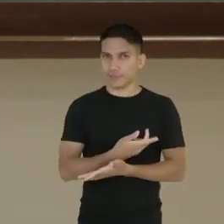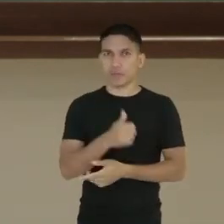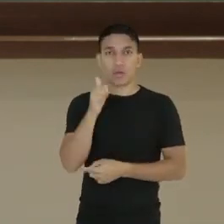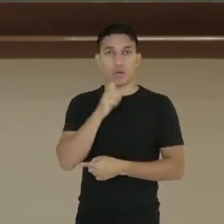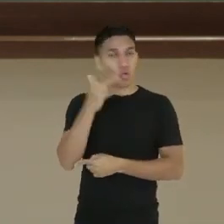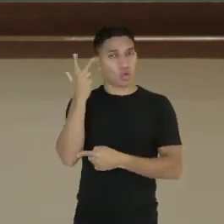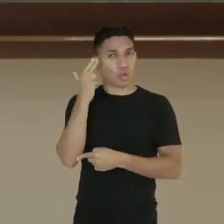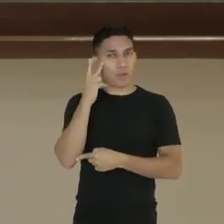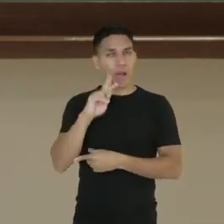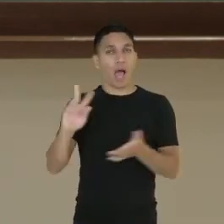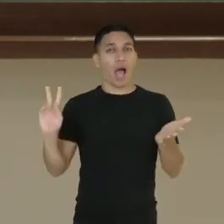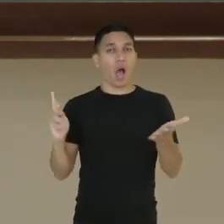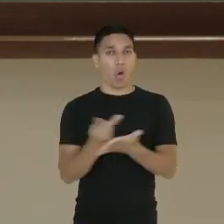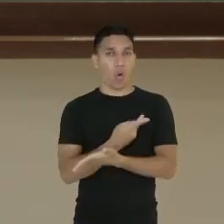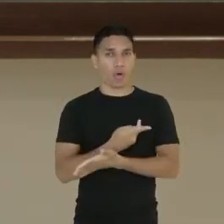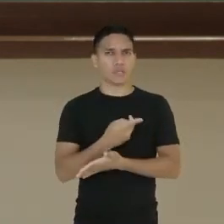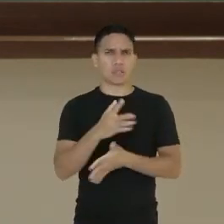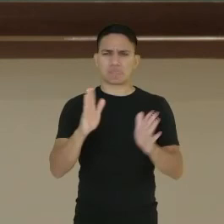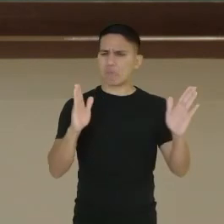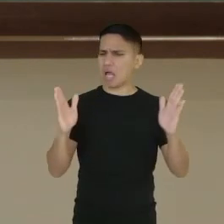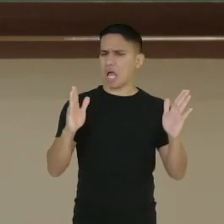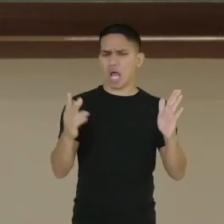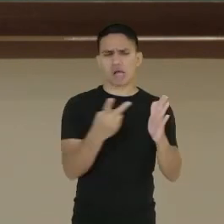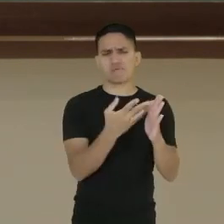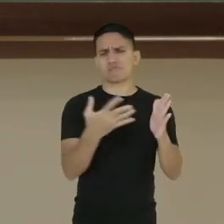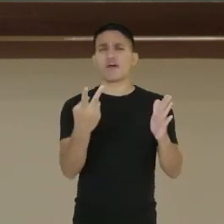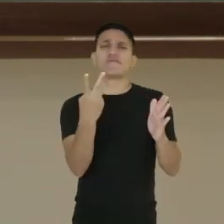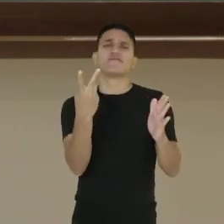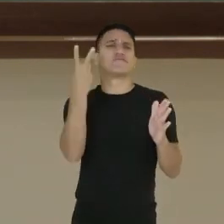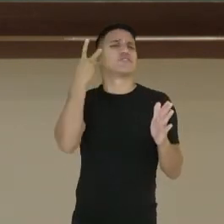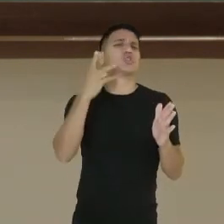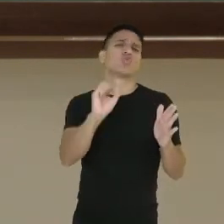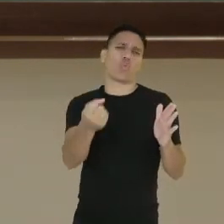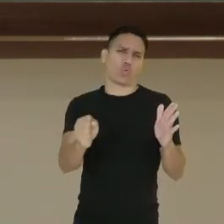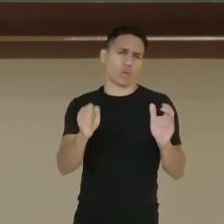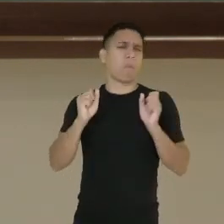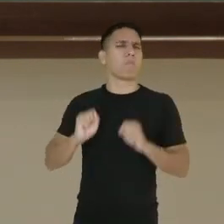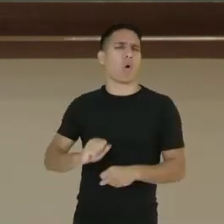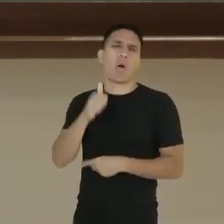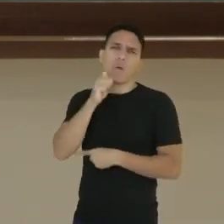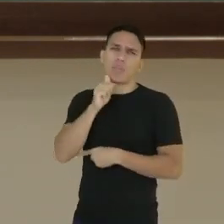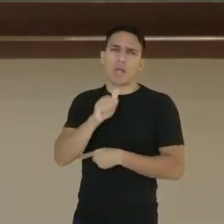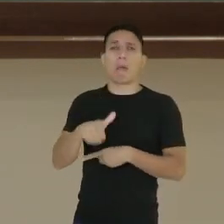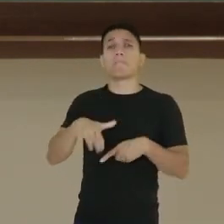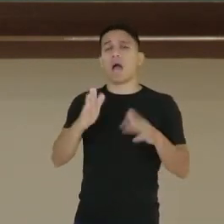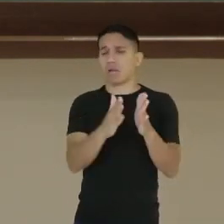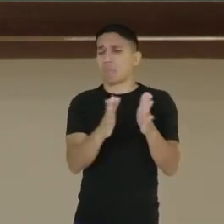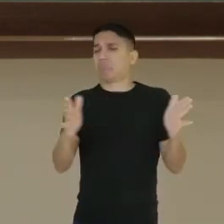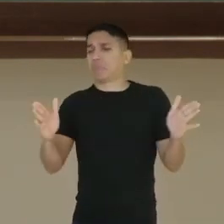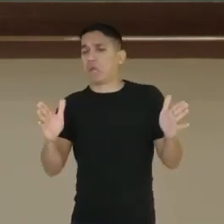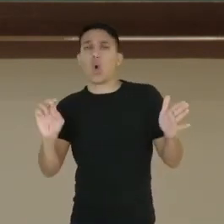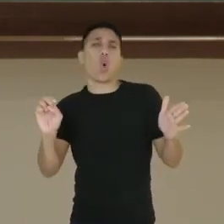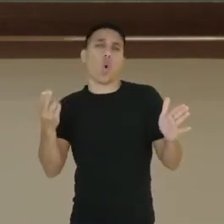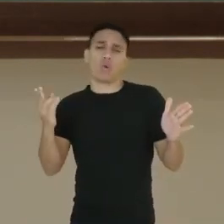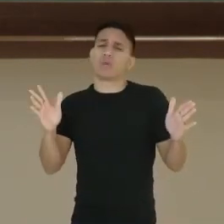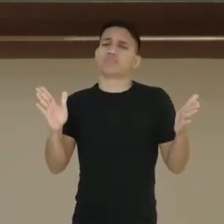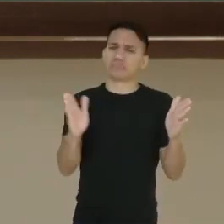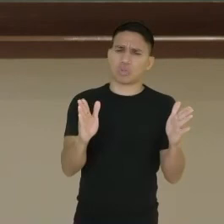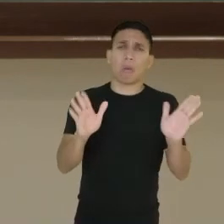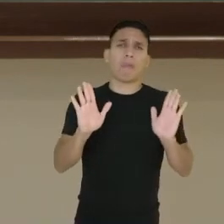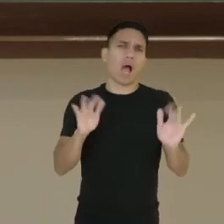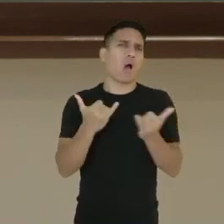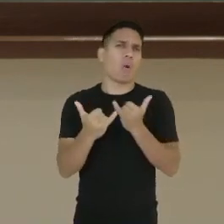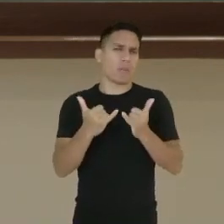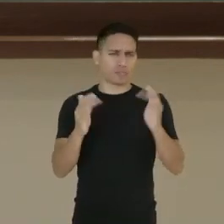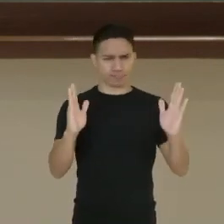é mais ou menos 28 dias. Pode ser que tenha uma mulher que tenha mais dias ou mesmo menos dias, mas ele funciona mais ou menos da mesma